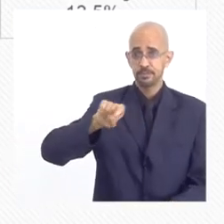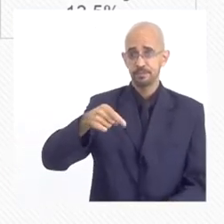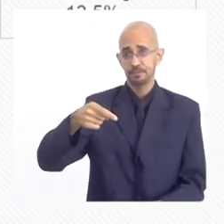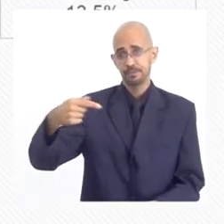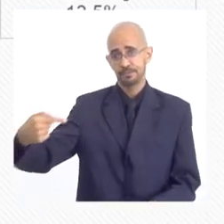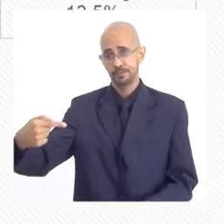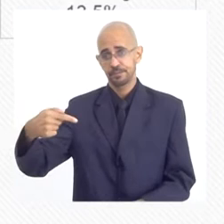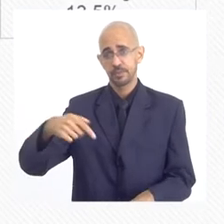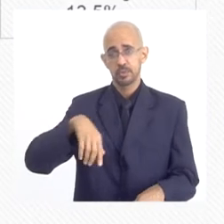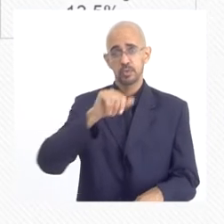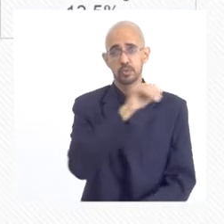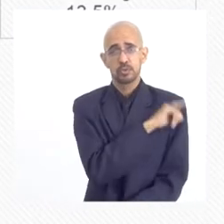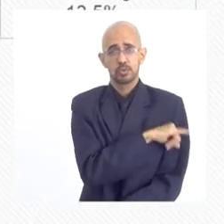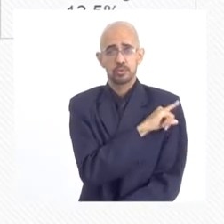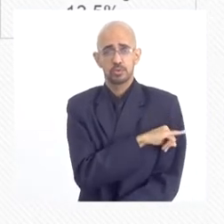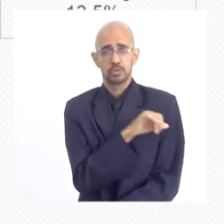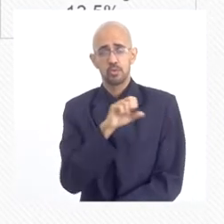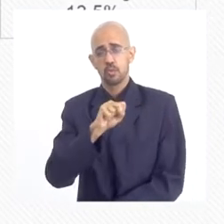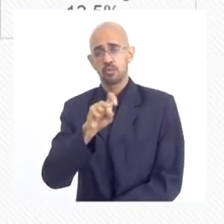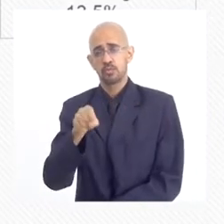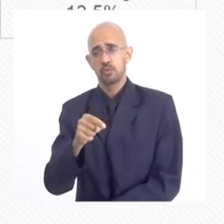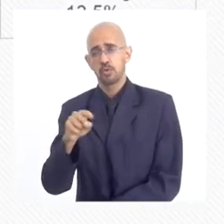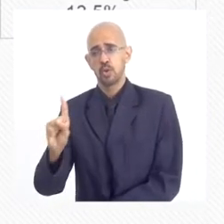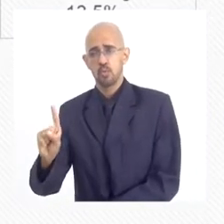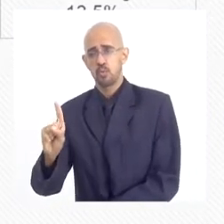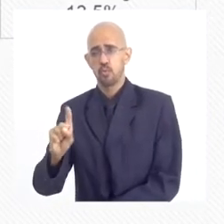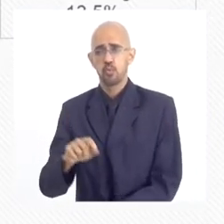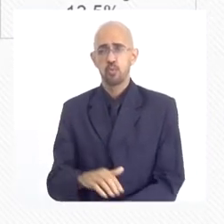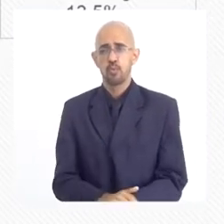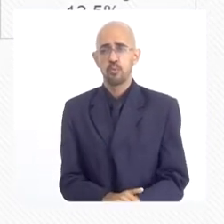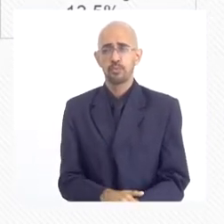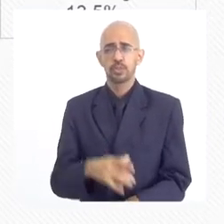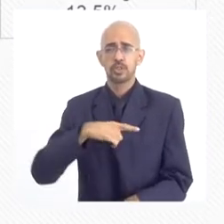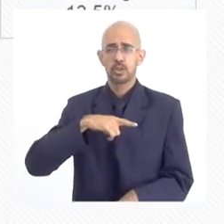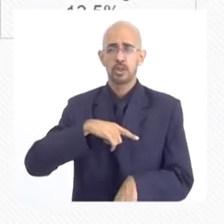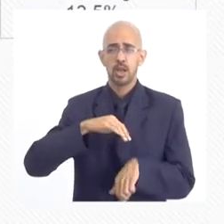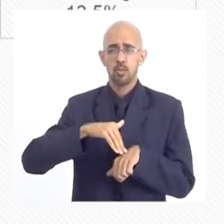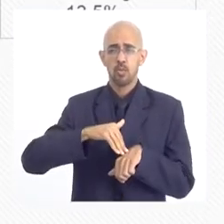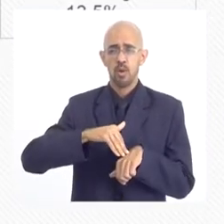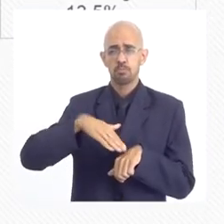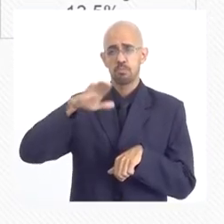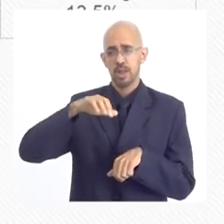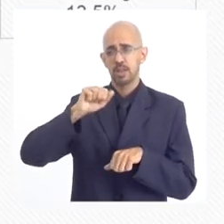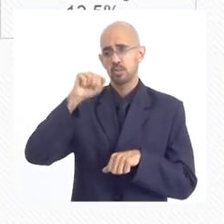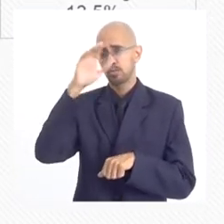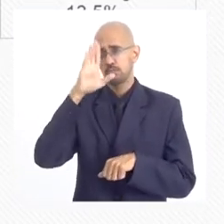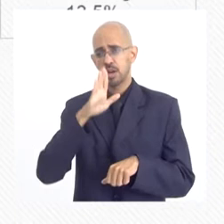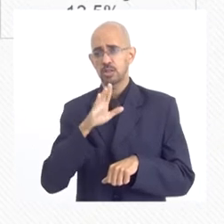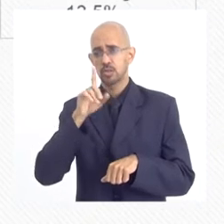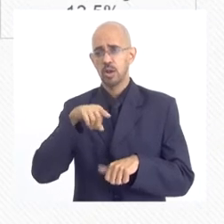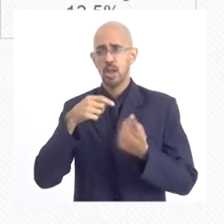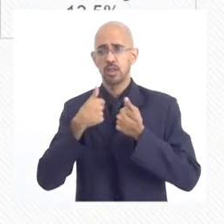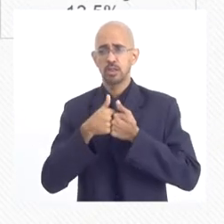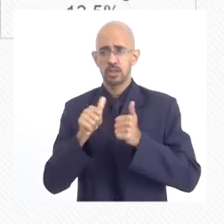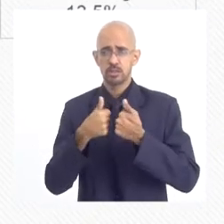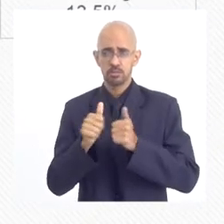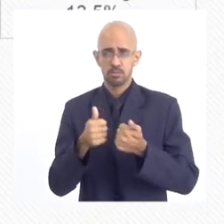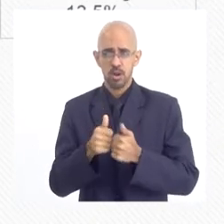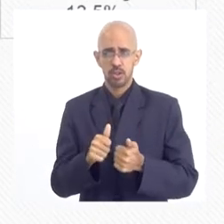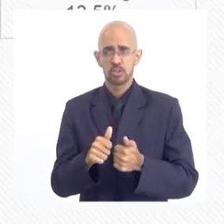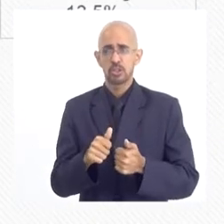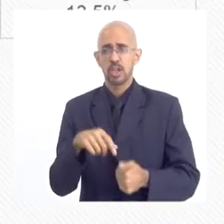de Janeiro 8,1%. E onde a gente tem um crescimento maior no país em transportes, no Rio de